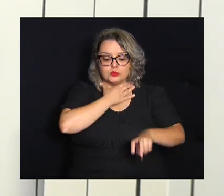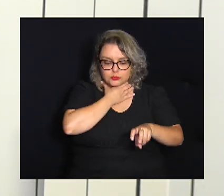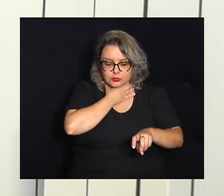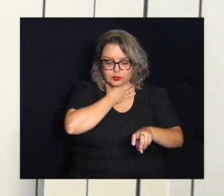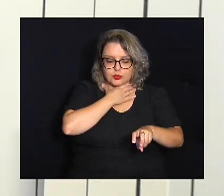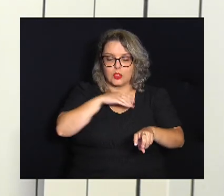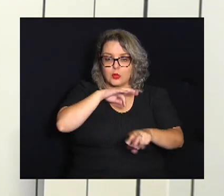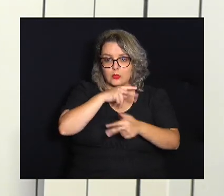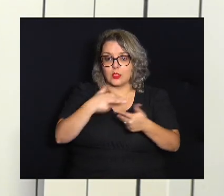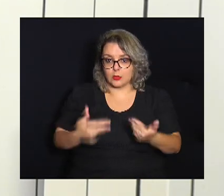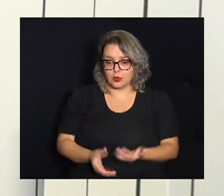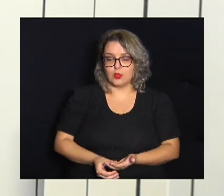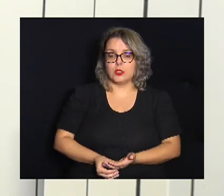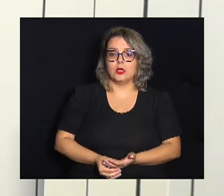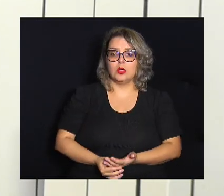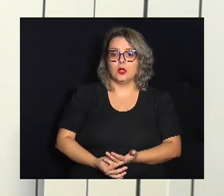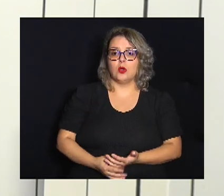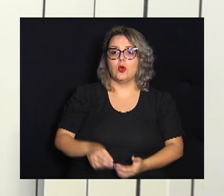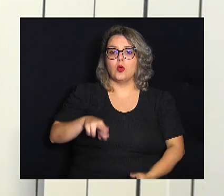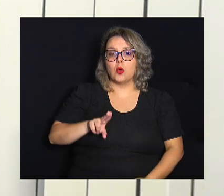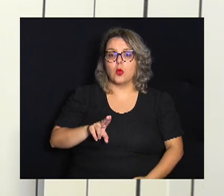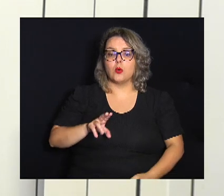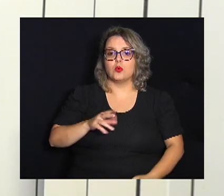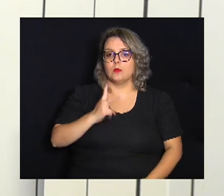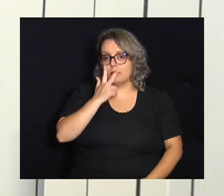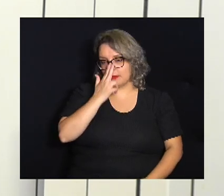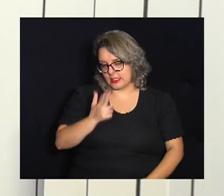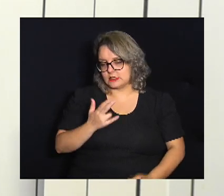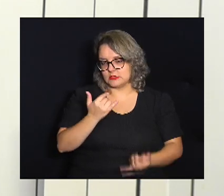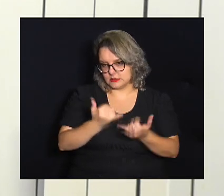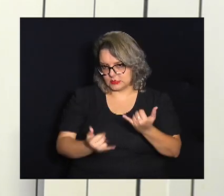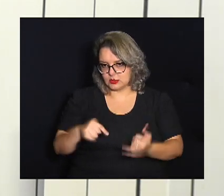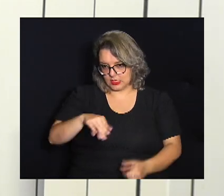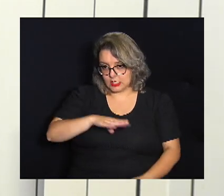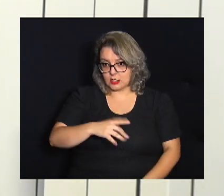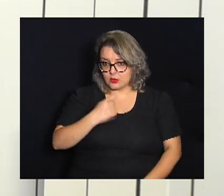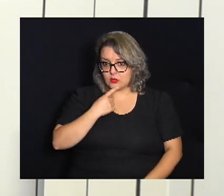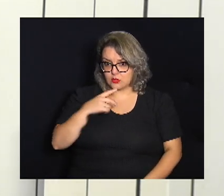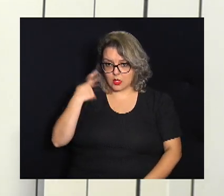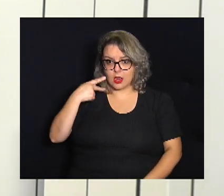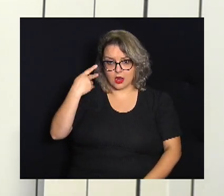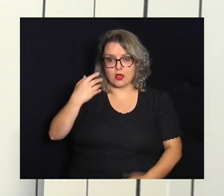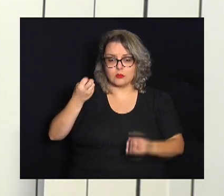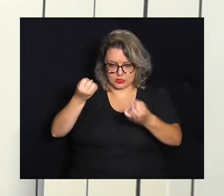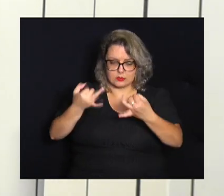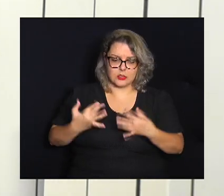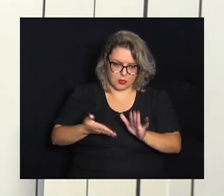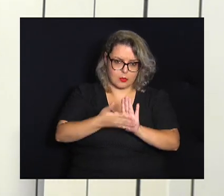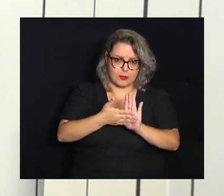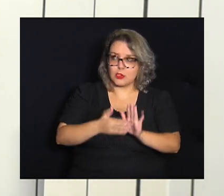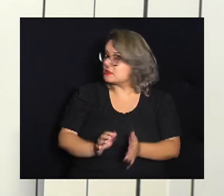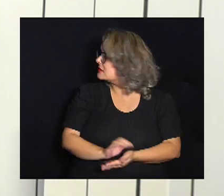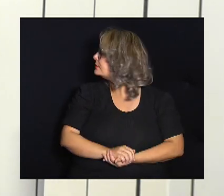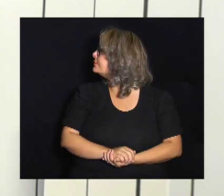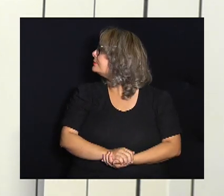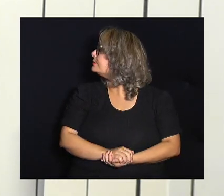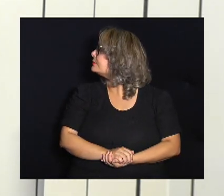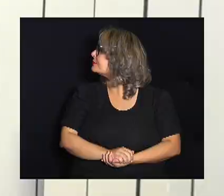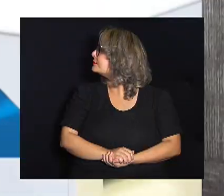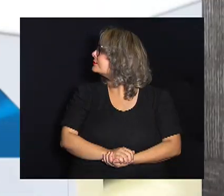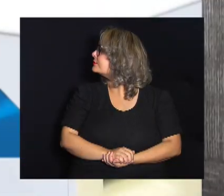em correntes ou assemelhados em Campinas. A parlamentar justificou a proposta.